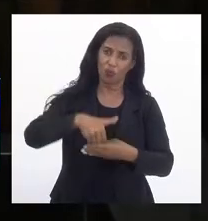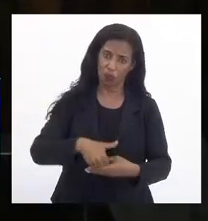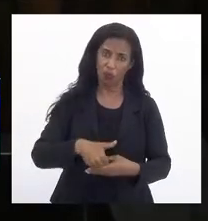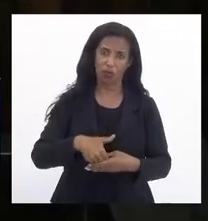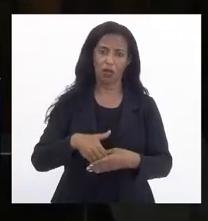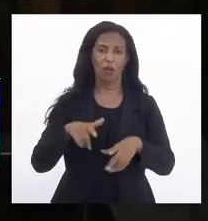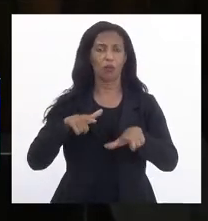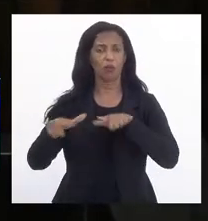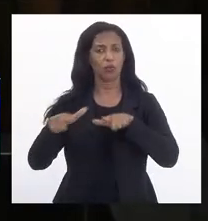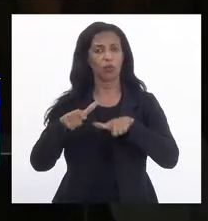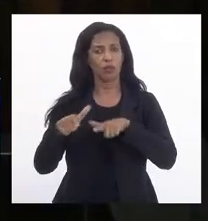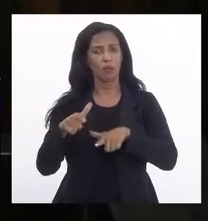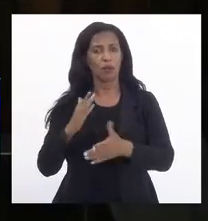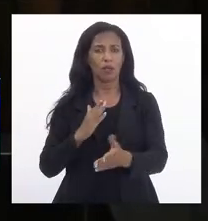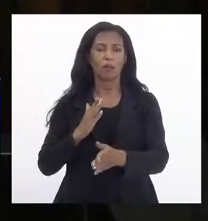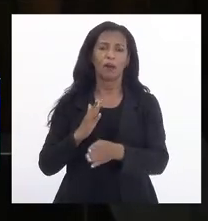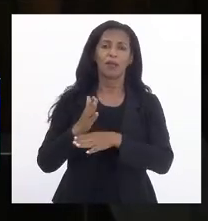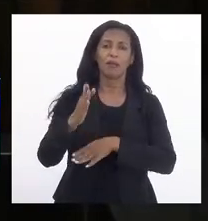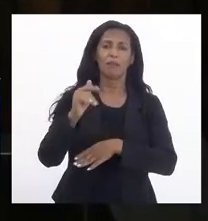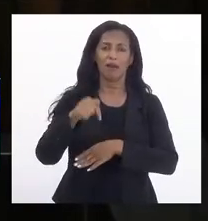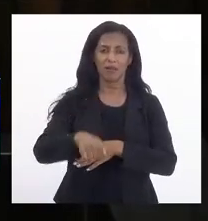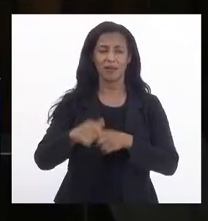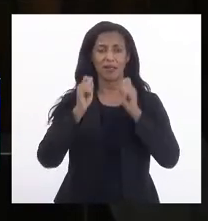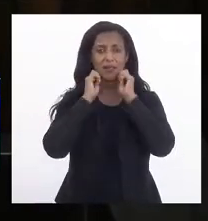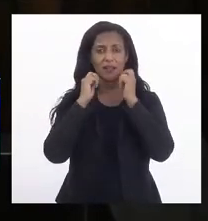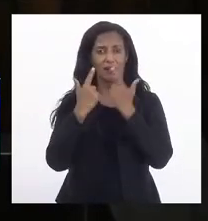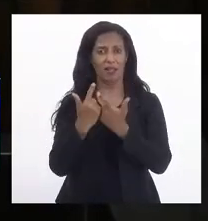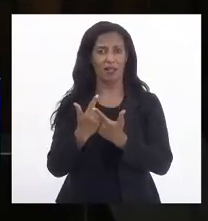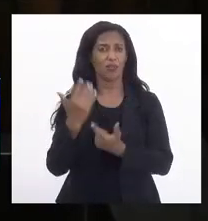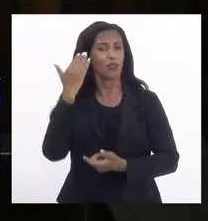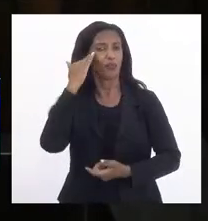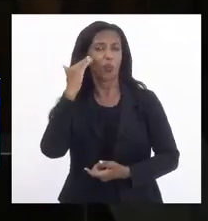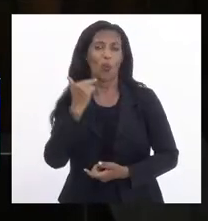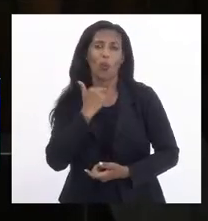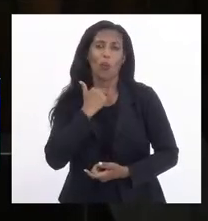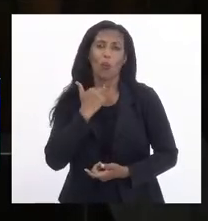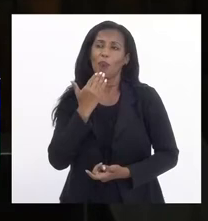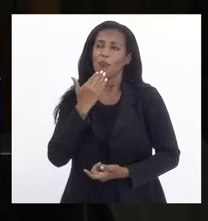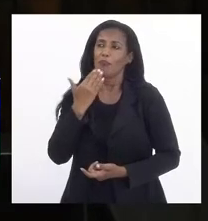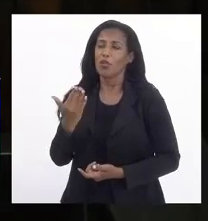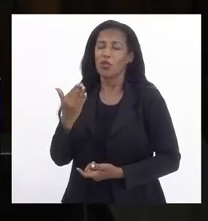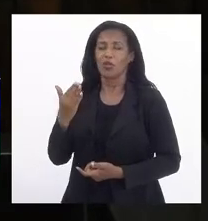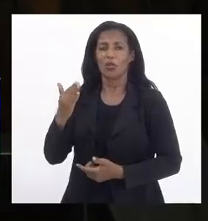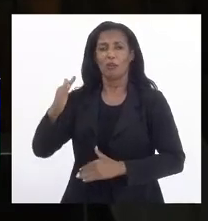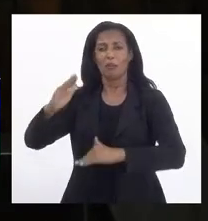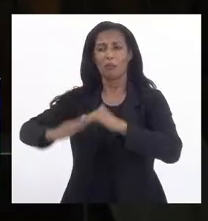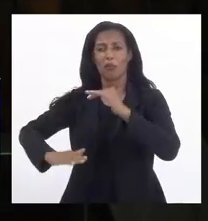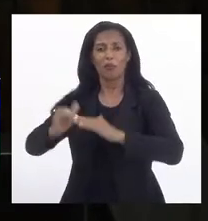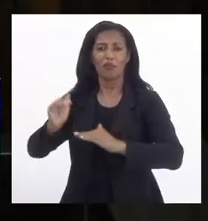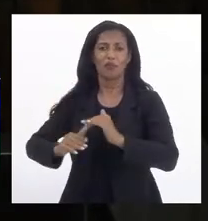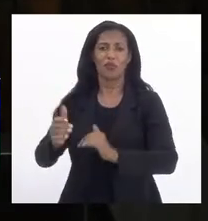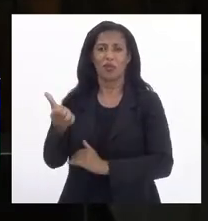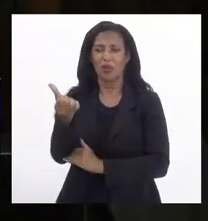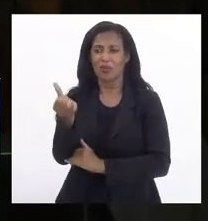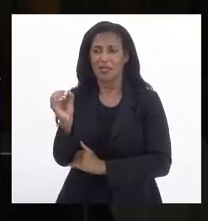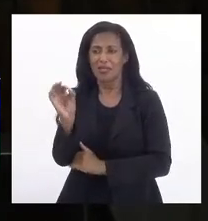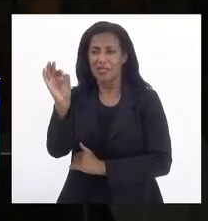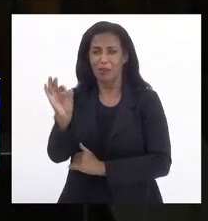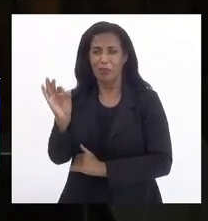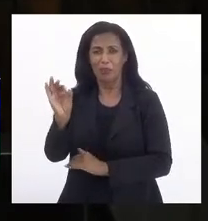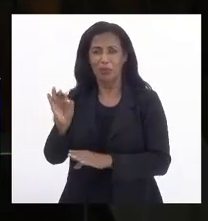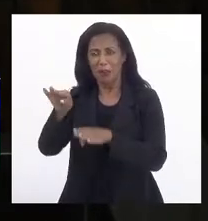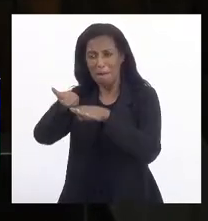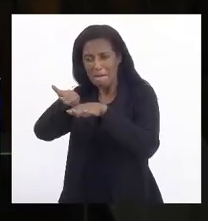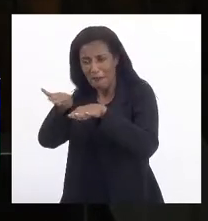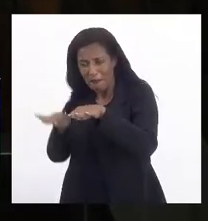seja aprovado nessa casa, porque eu entendo que eu não posso pedir para profissionais que têm um salário 60% mais baixo do que os